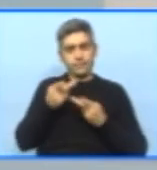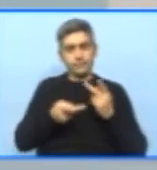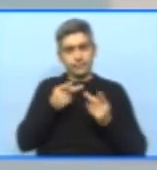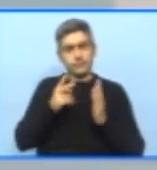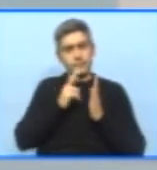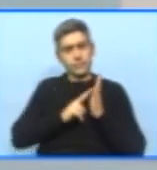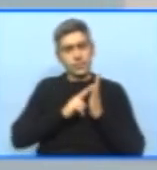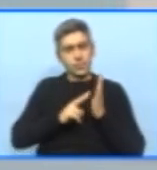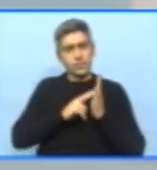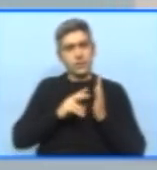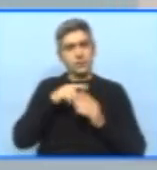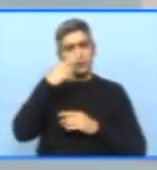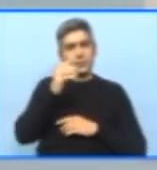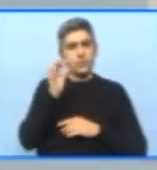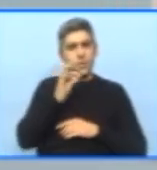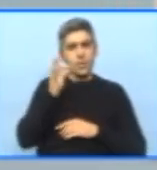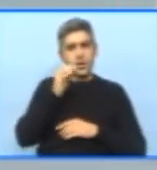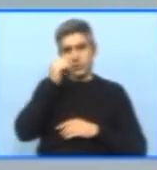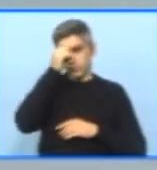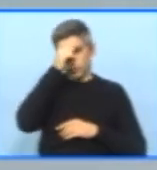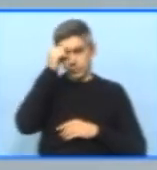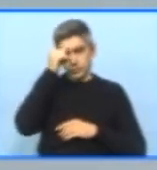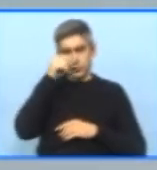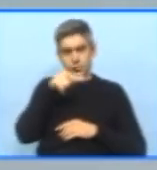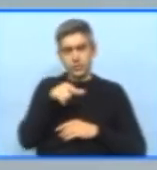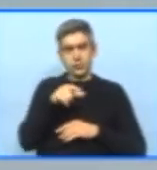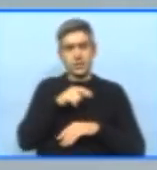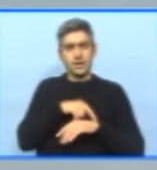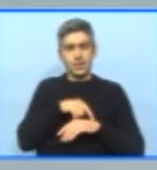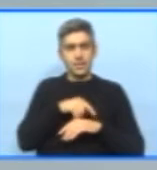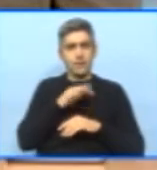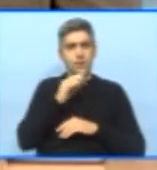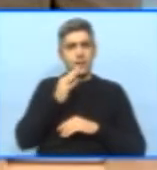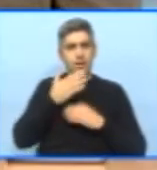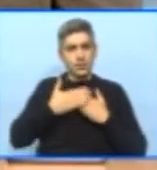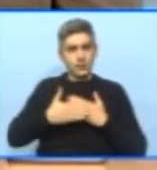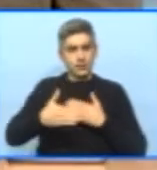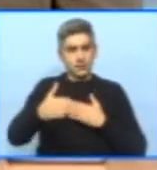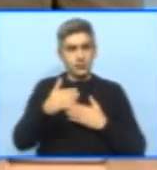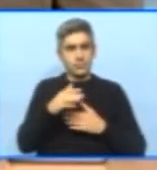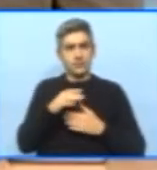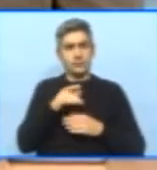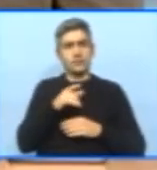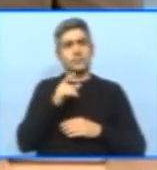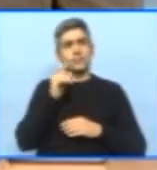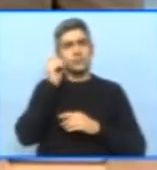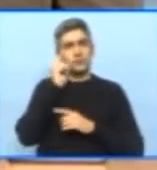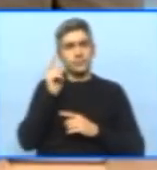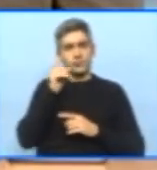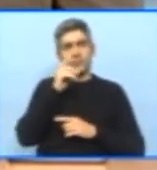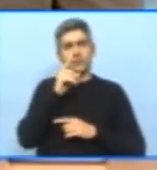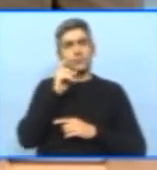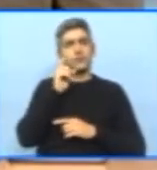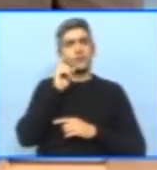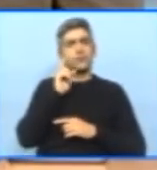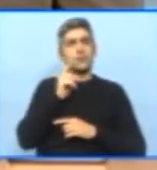próximo domingo, o quarto do tempo da Quaresma, com a irmã Luísa Almendra, professora de Sagrada Escritura da Faculdade de Teologia da Universidade Católica Portuguesa, e o